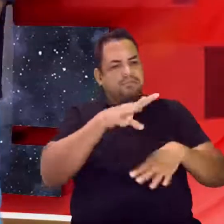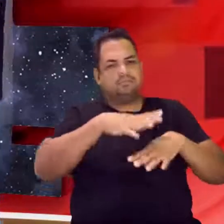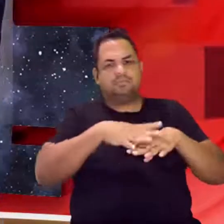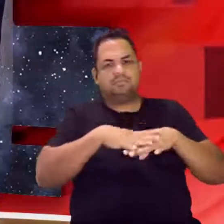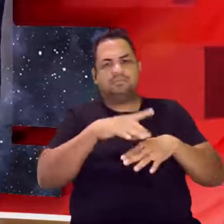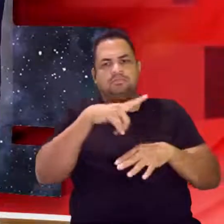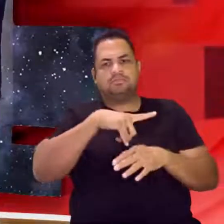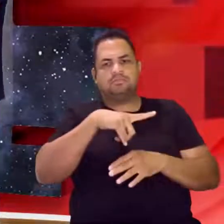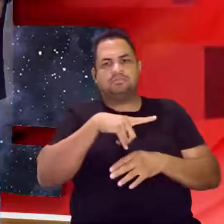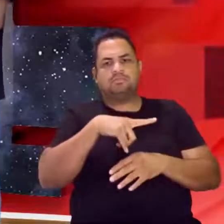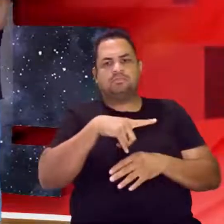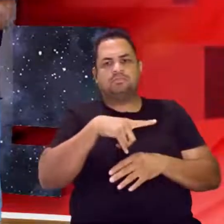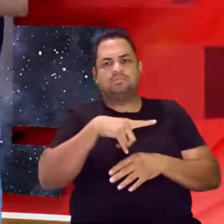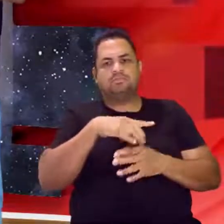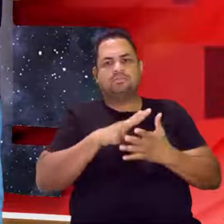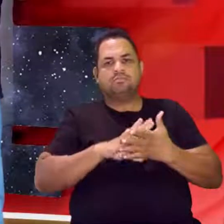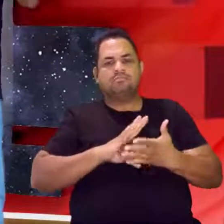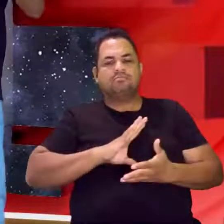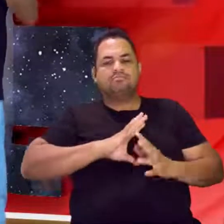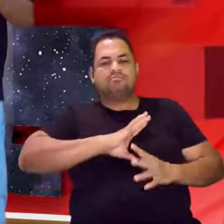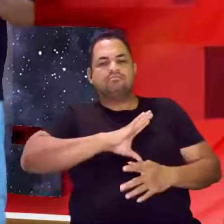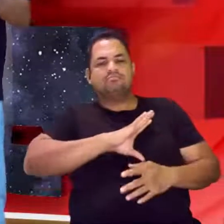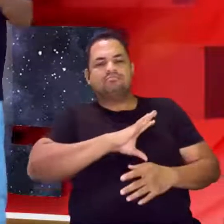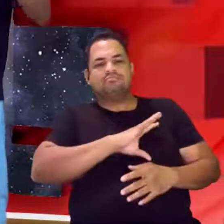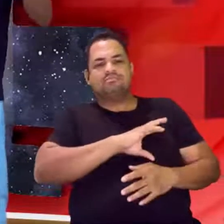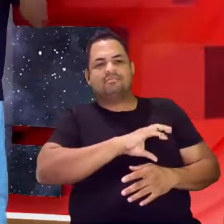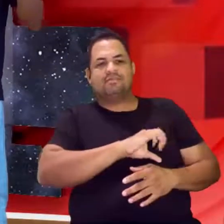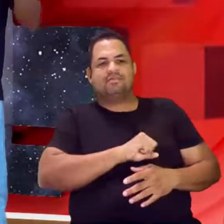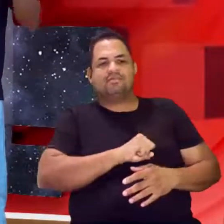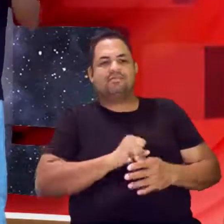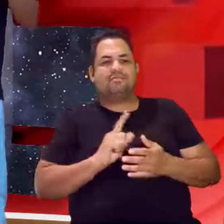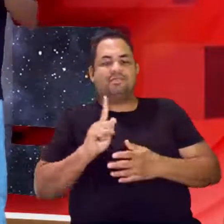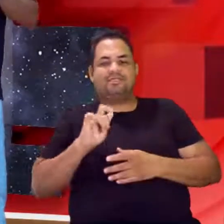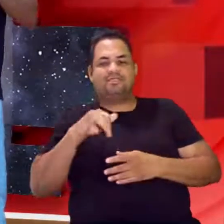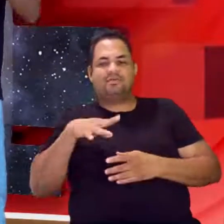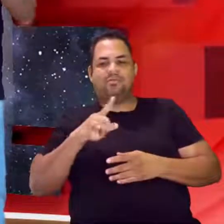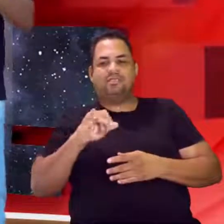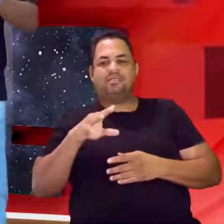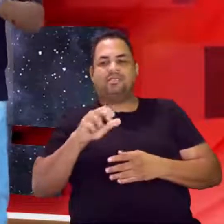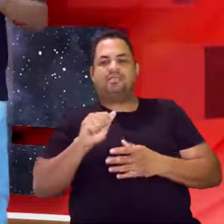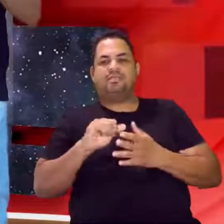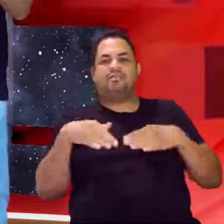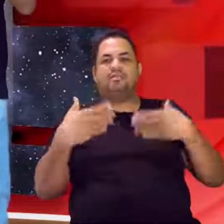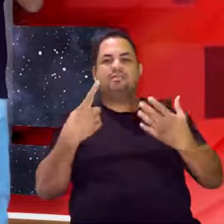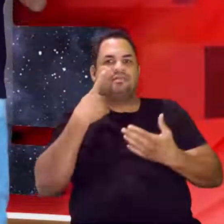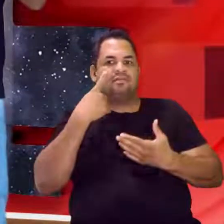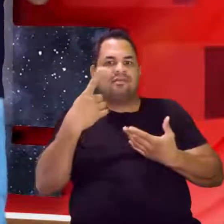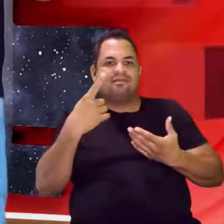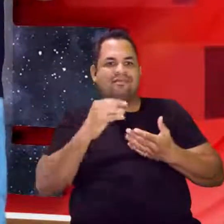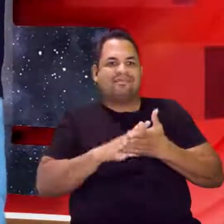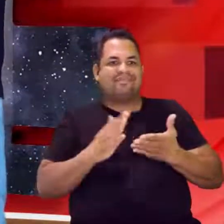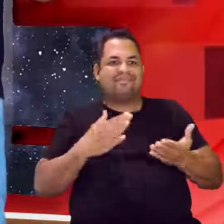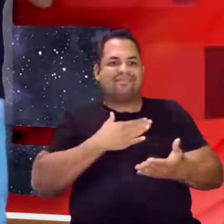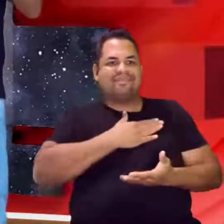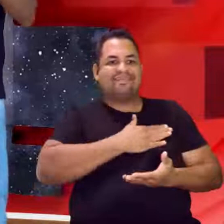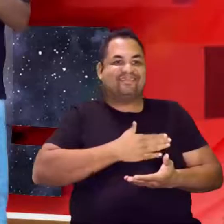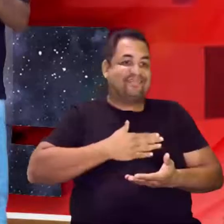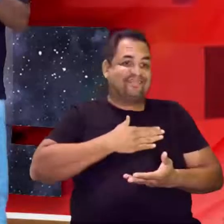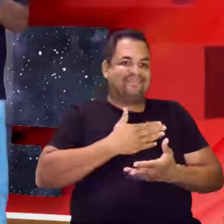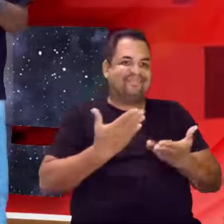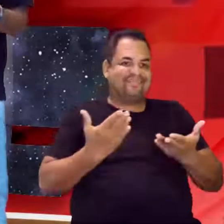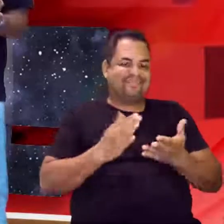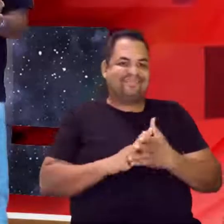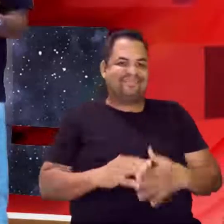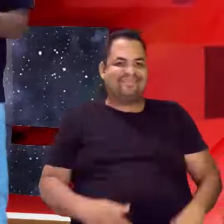Tanto é que ela tem um amor pela geometria? Pela geometria. Quando ela vê a geometria, assim, chega a brilhar. O olhinho